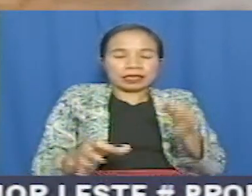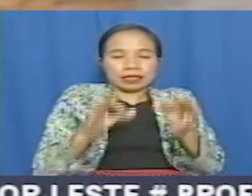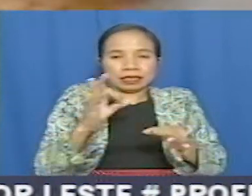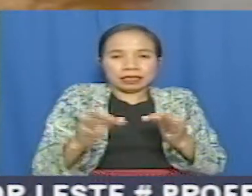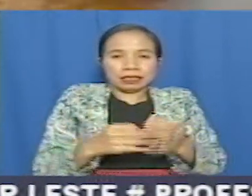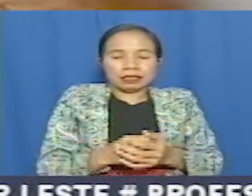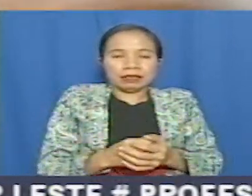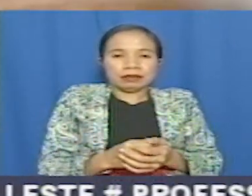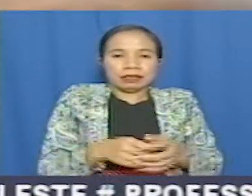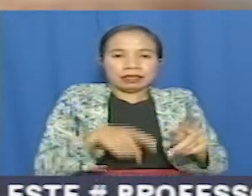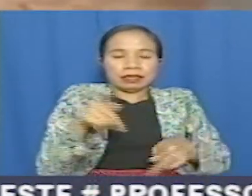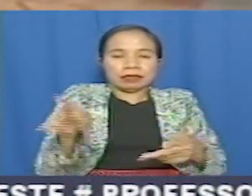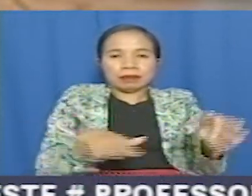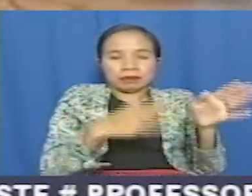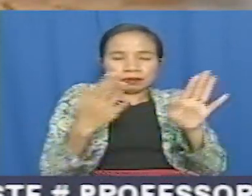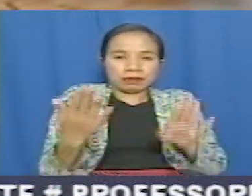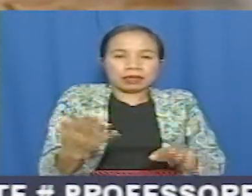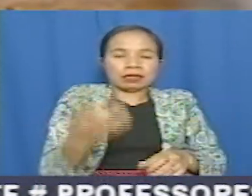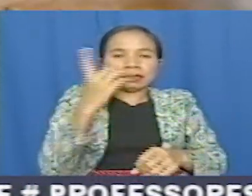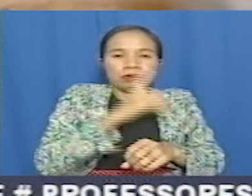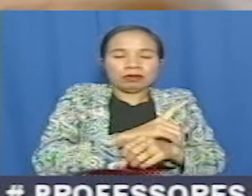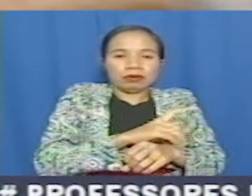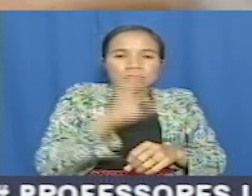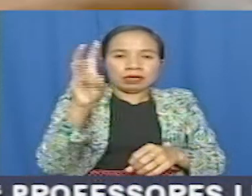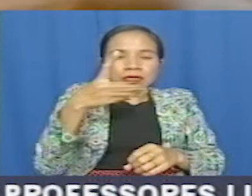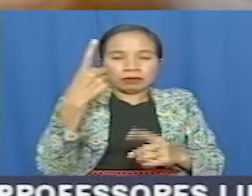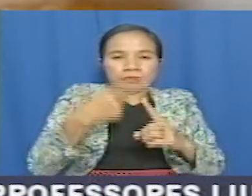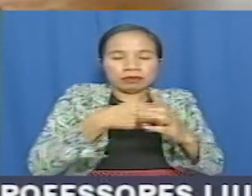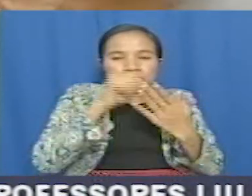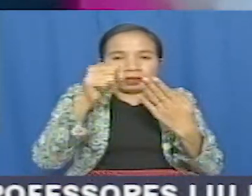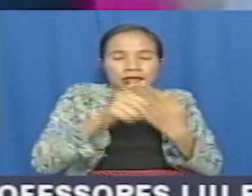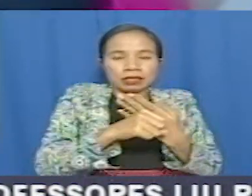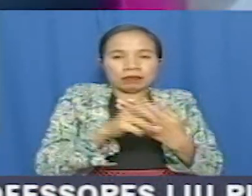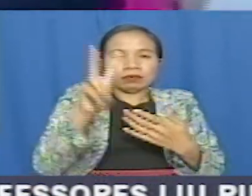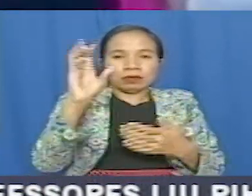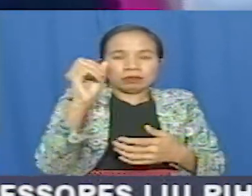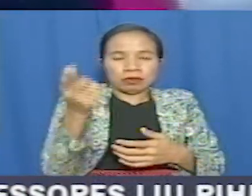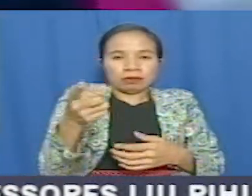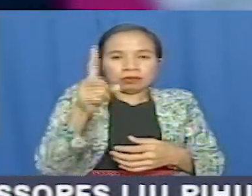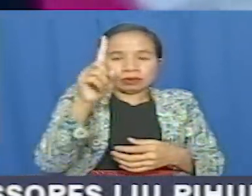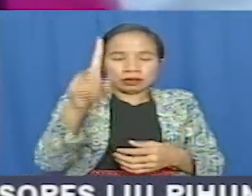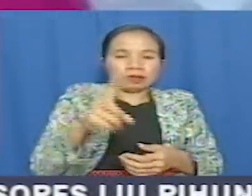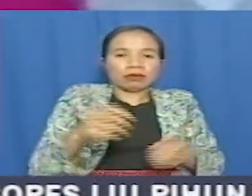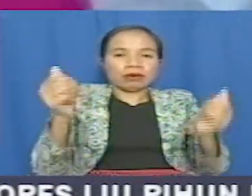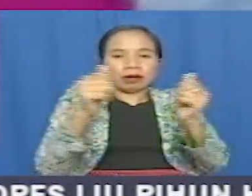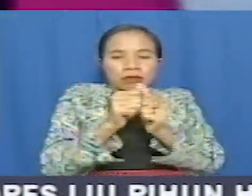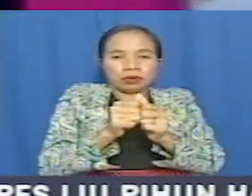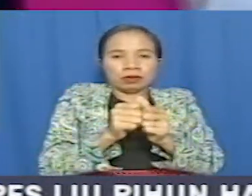cuanto, total sidedeun nebela convida toloron sanulu resinen fulan setembro rihun rua rua nulu resinida